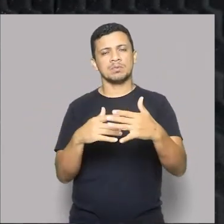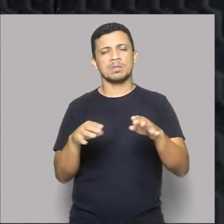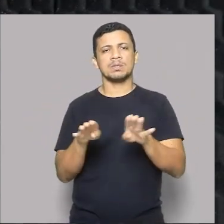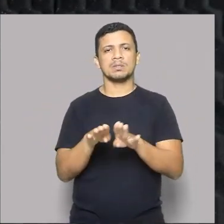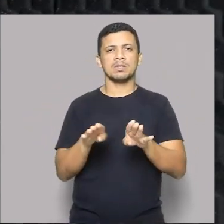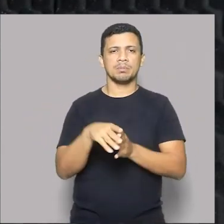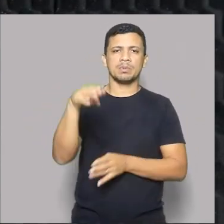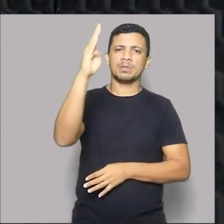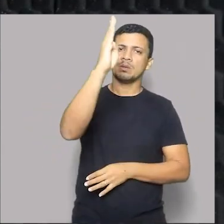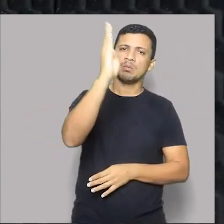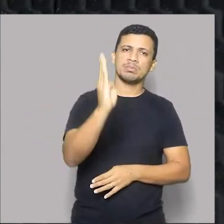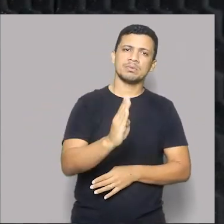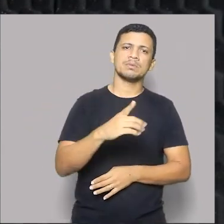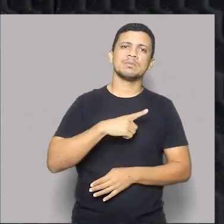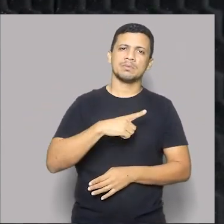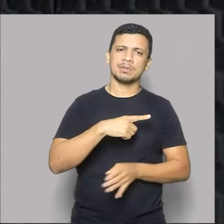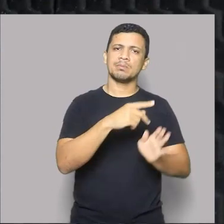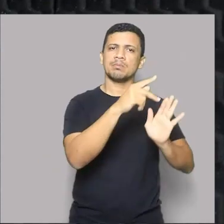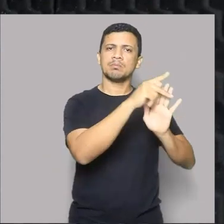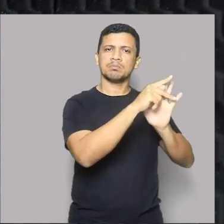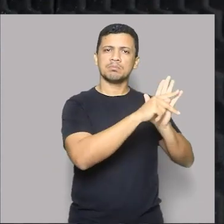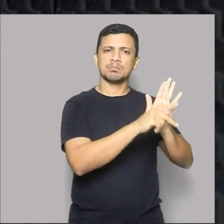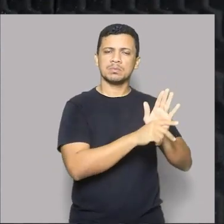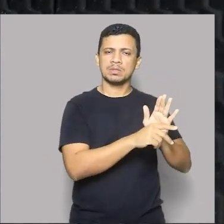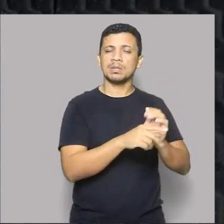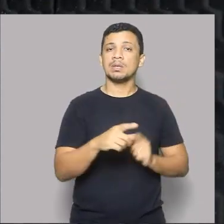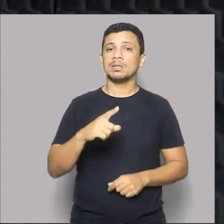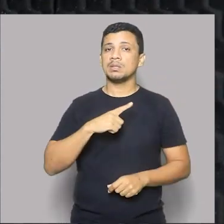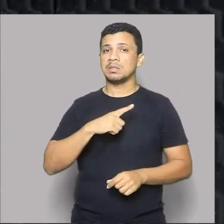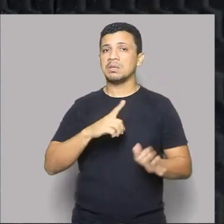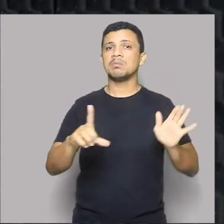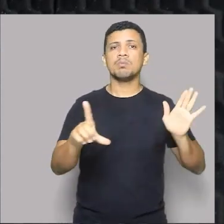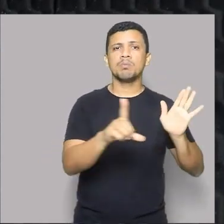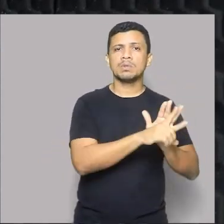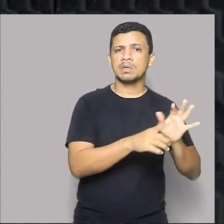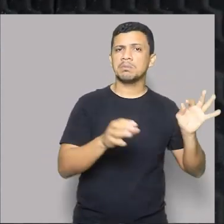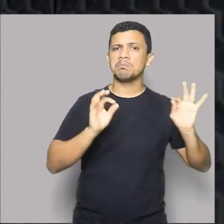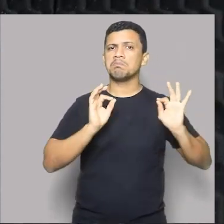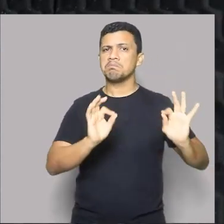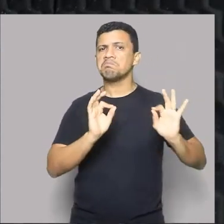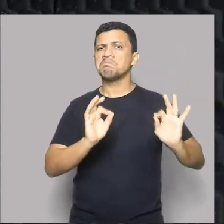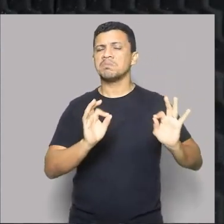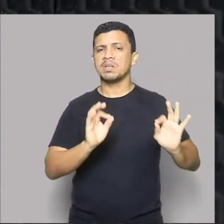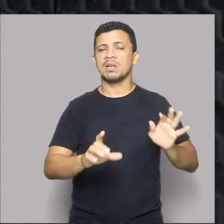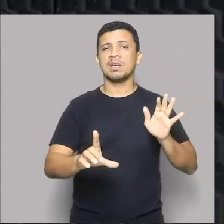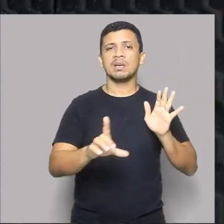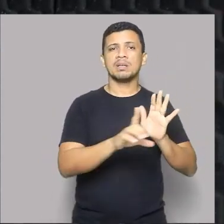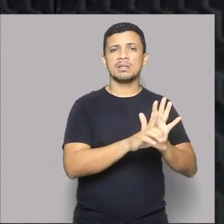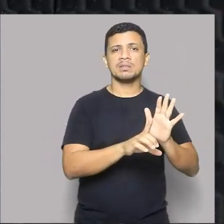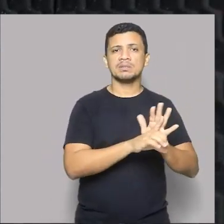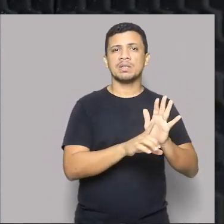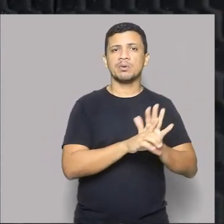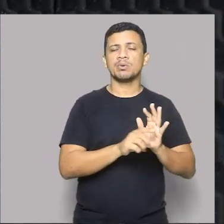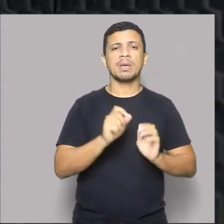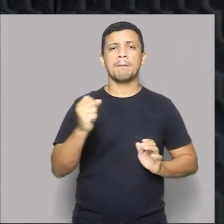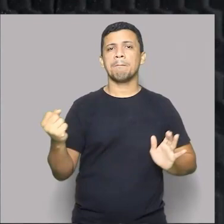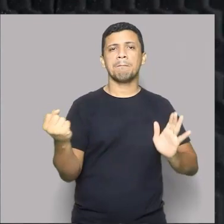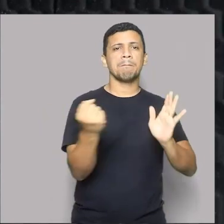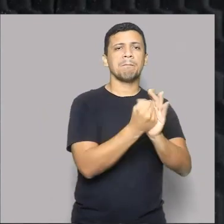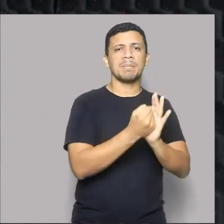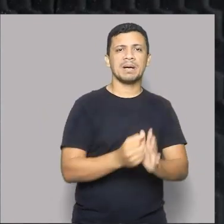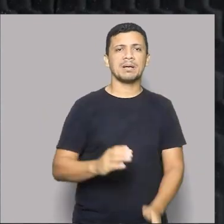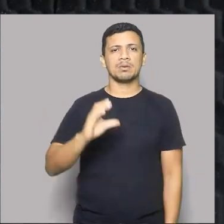grandes projetos, inclusive com uma das leis mais brilhantes dentro desse aspecto, que é a lei chamada de Marco Civil da